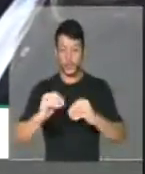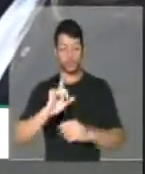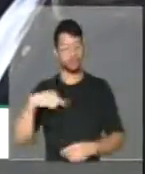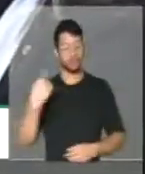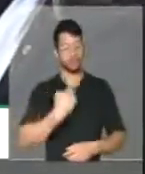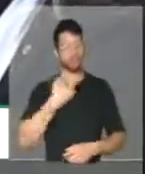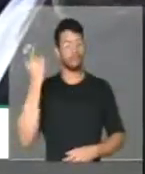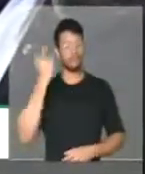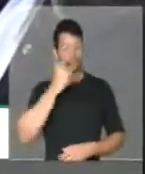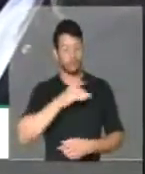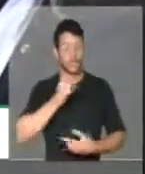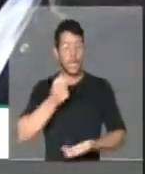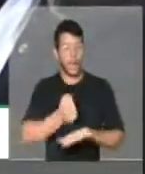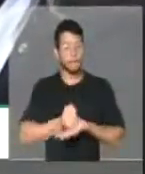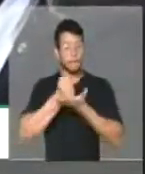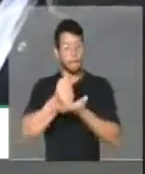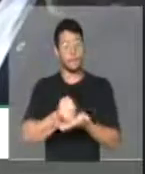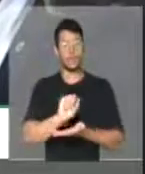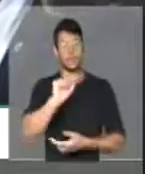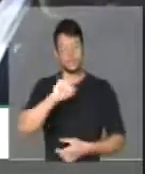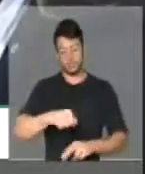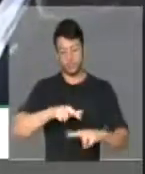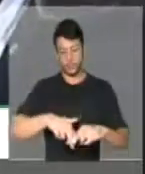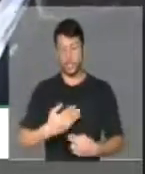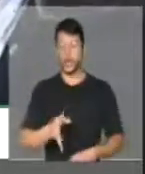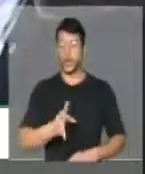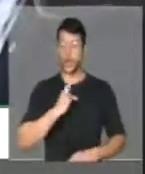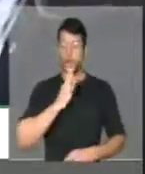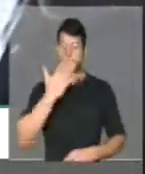nós vamos apoiar, porque conhecemos e